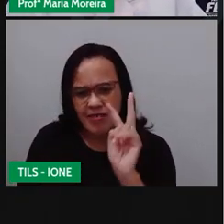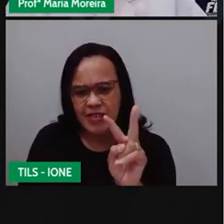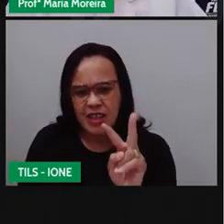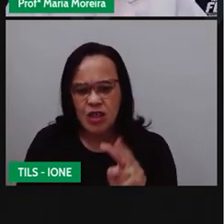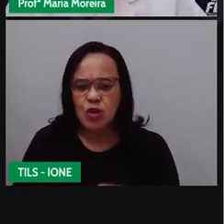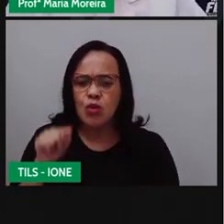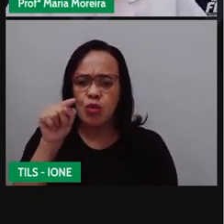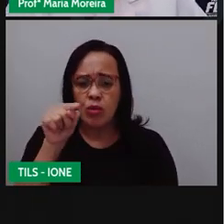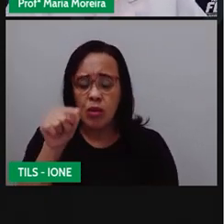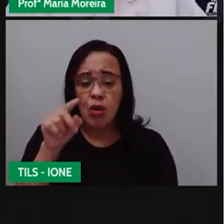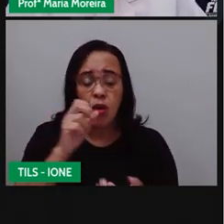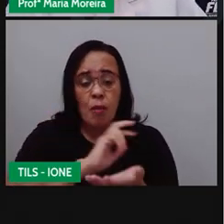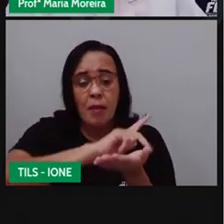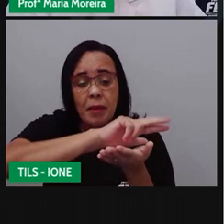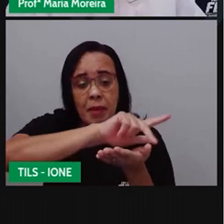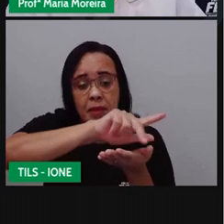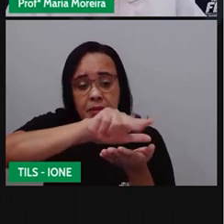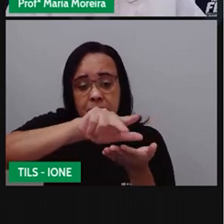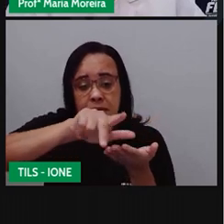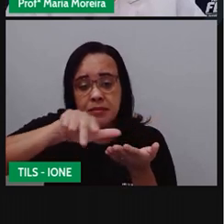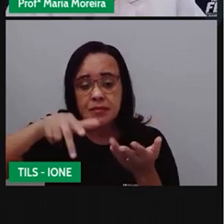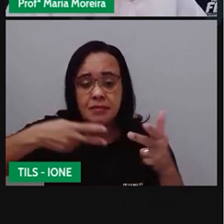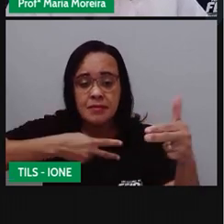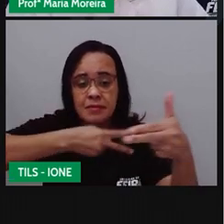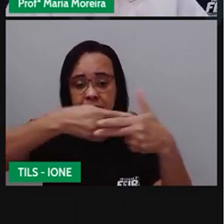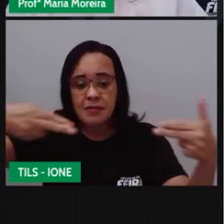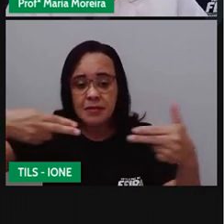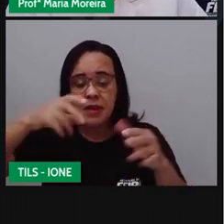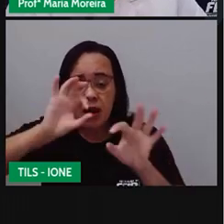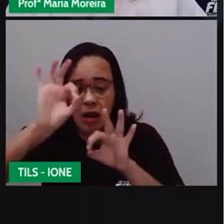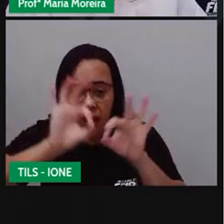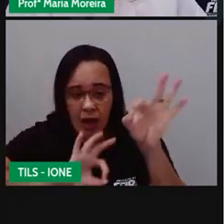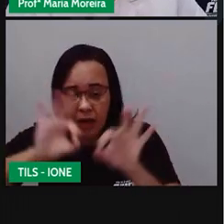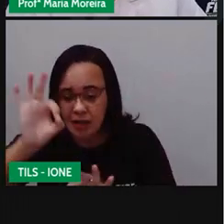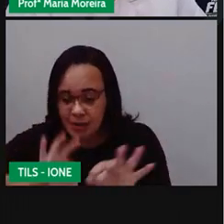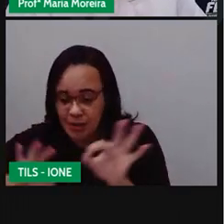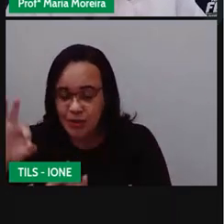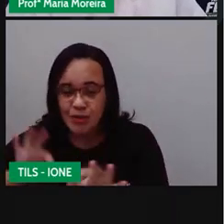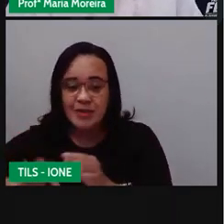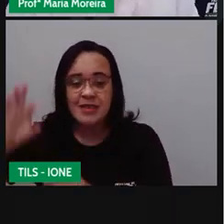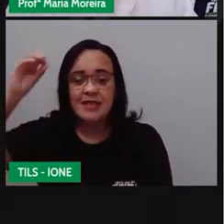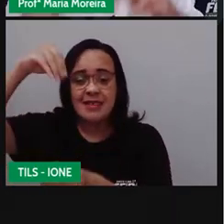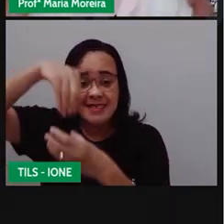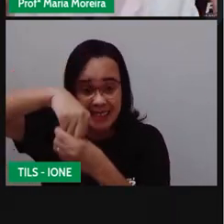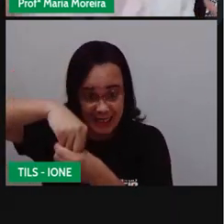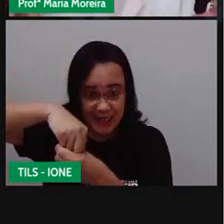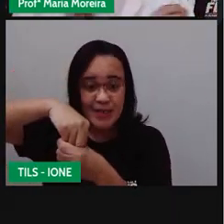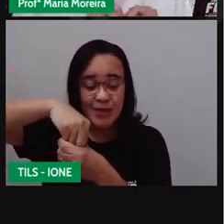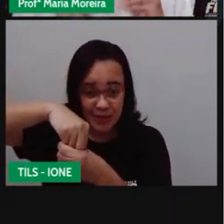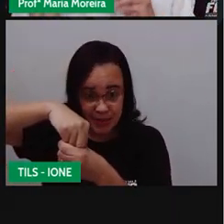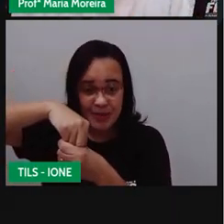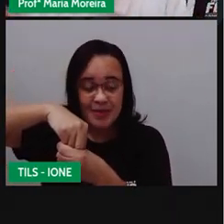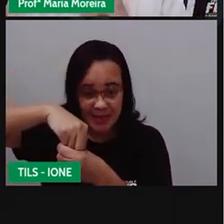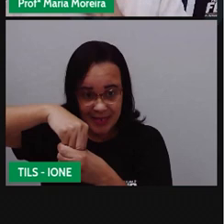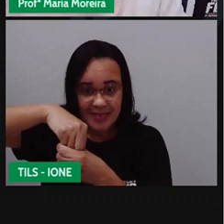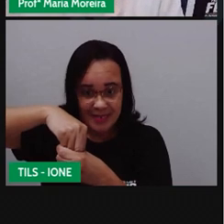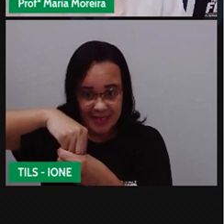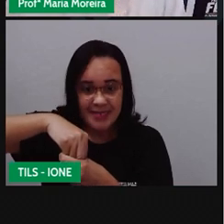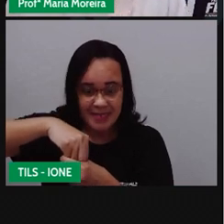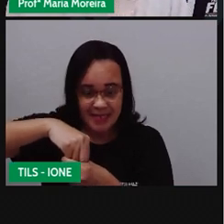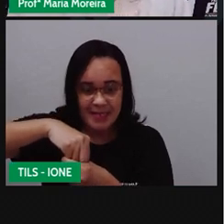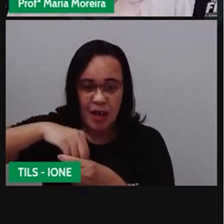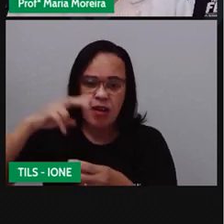que vários produtos são arrumados dentro de embalagens que e dentro dessas embalagens elas formam linhas